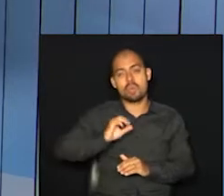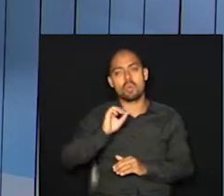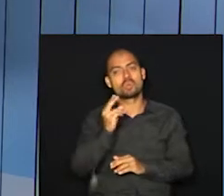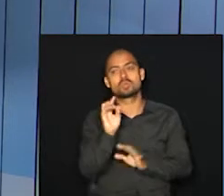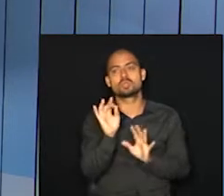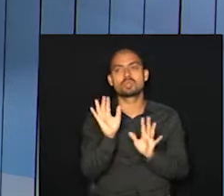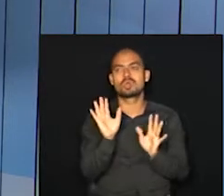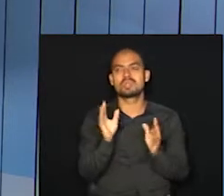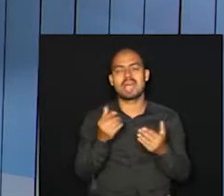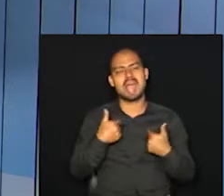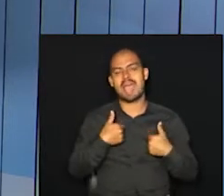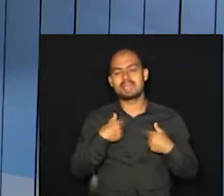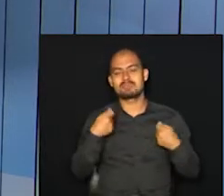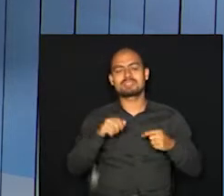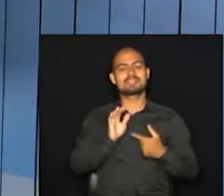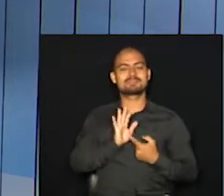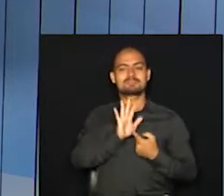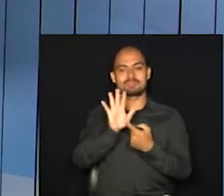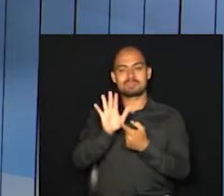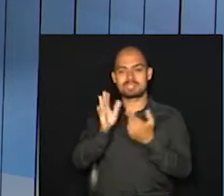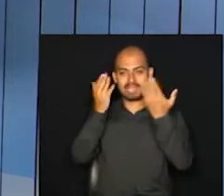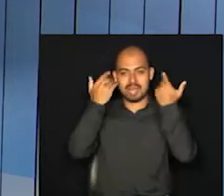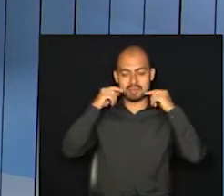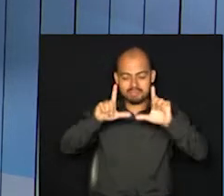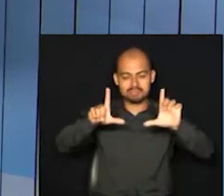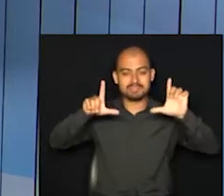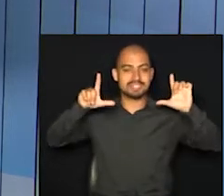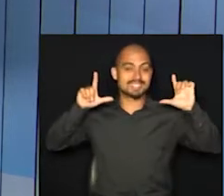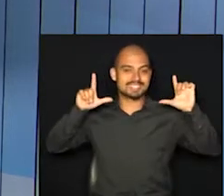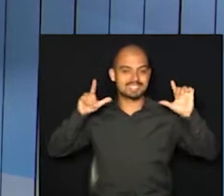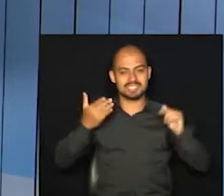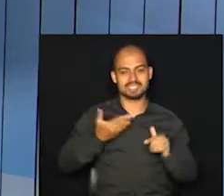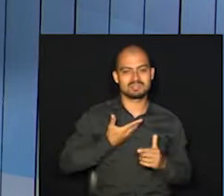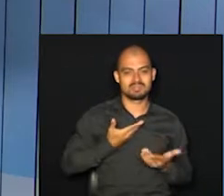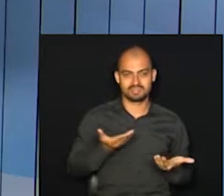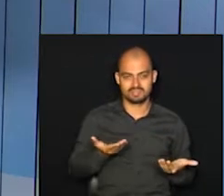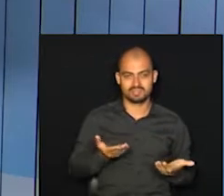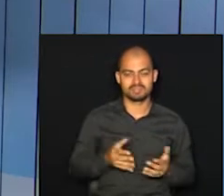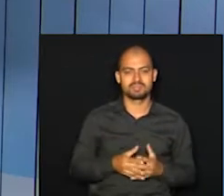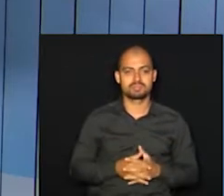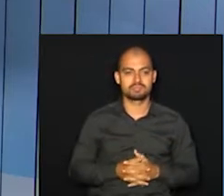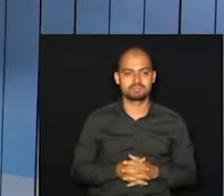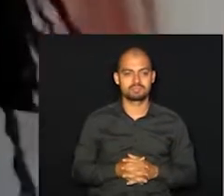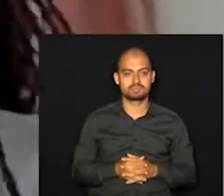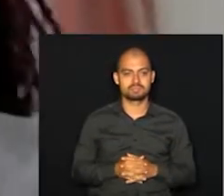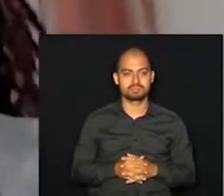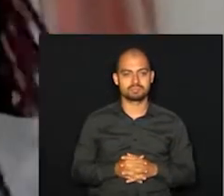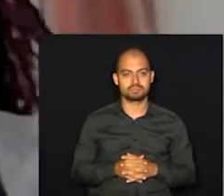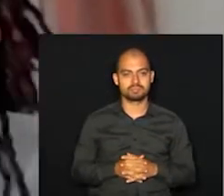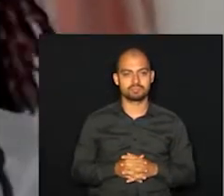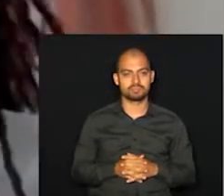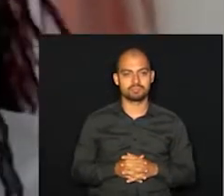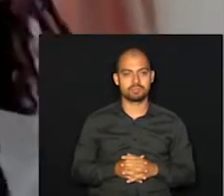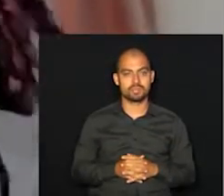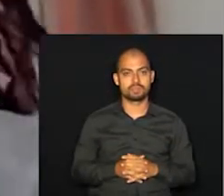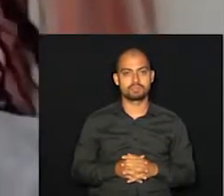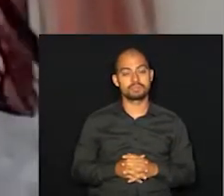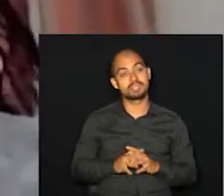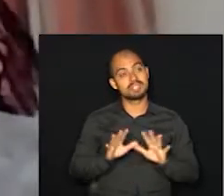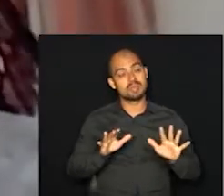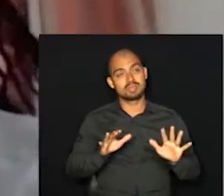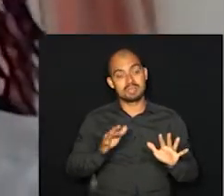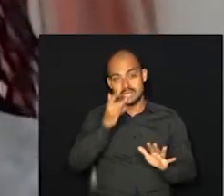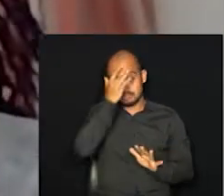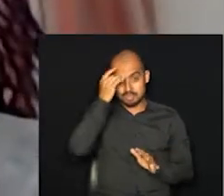eu preciso fazer alguma coisa para dar uma resposta aos meus amigos? Eu acredito que as pessoas não têm consciência